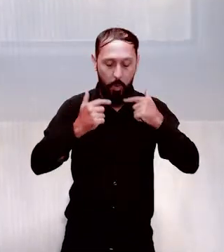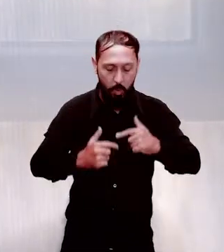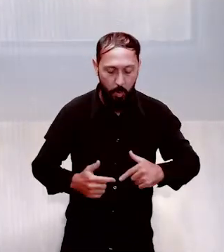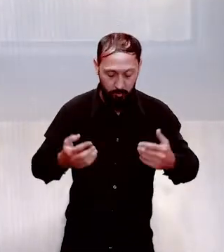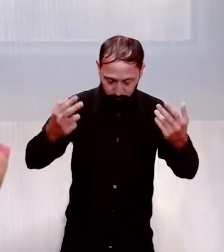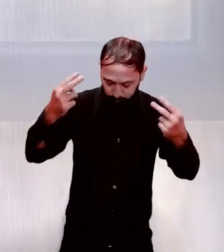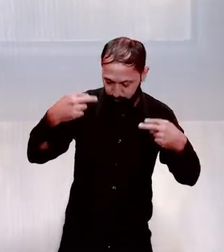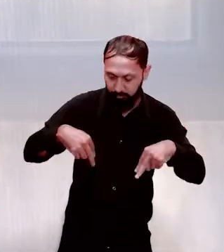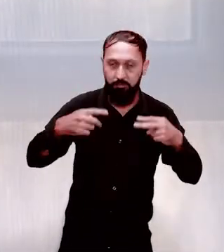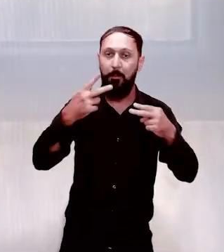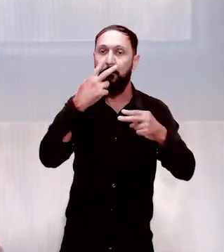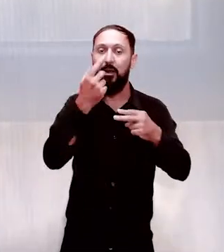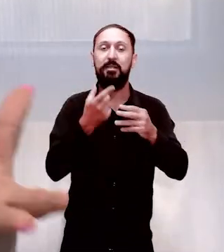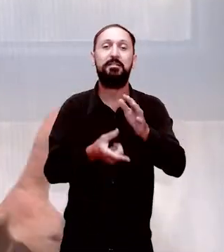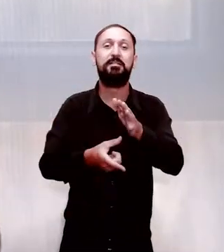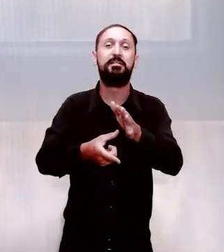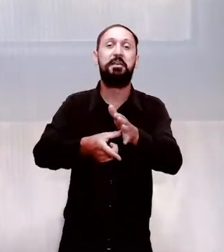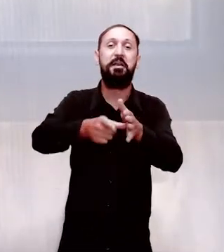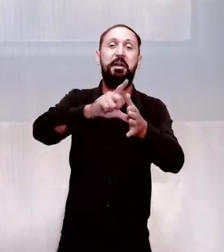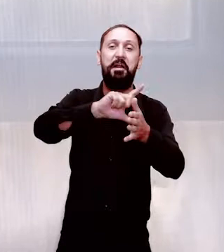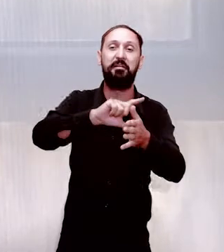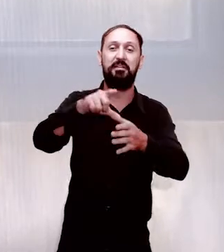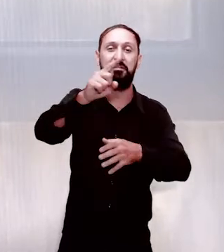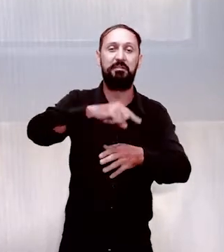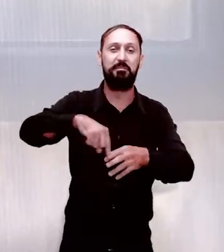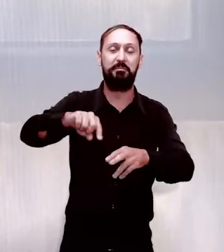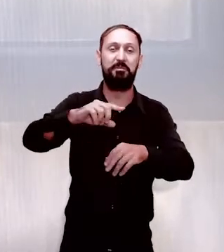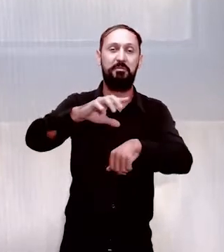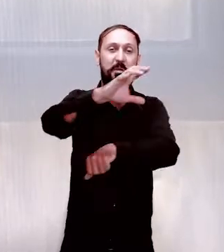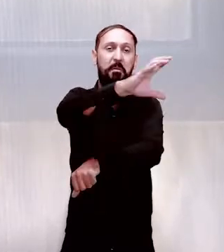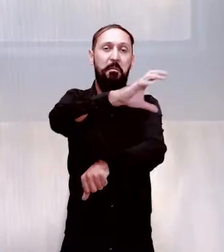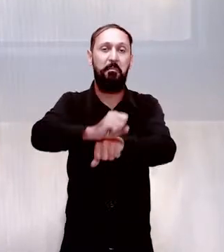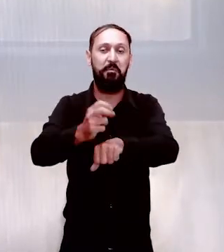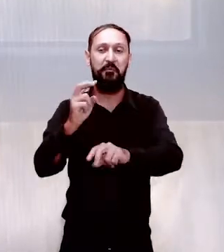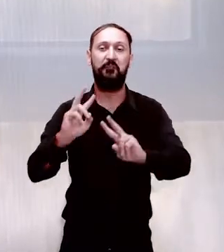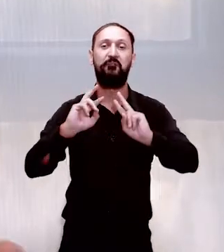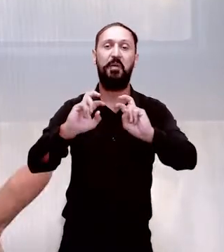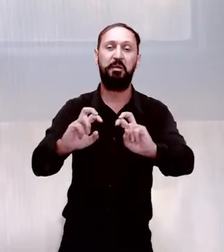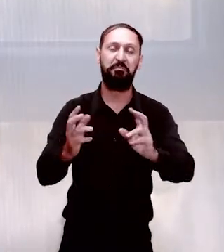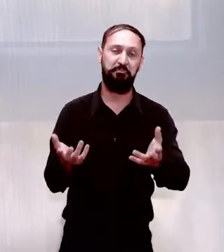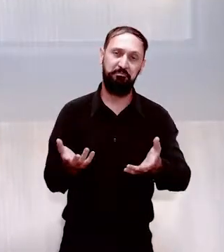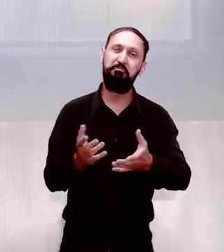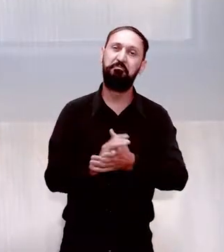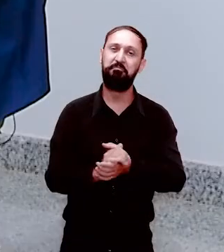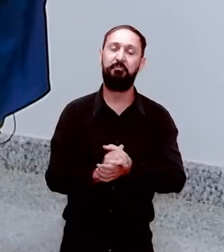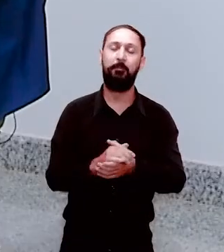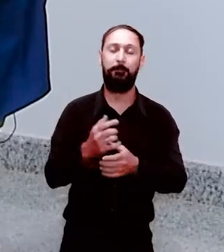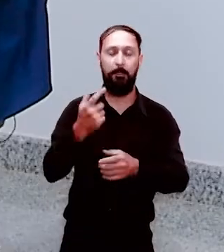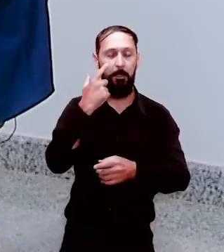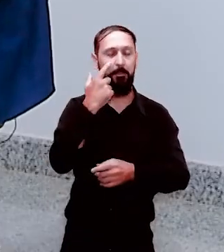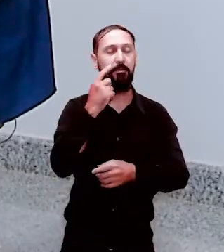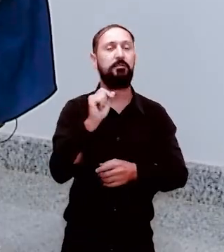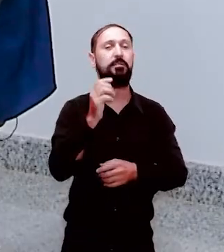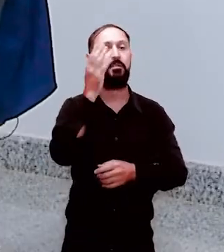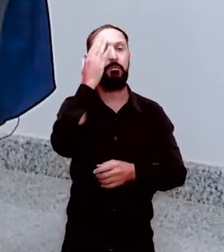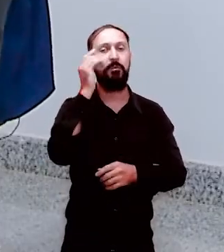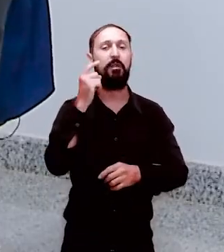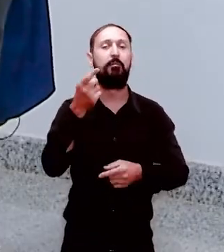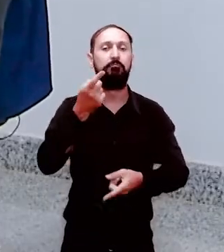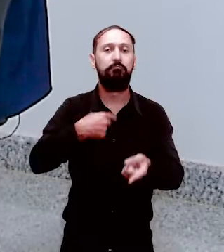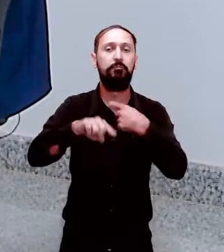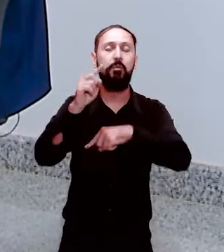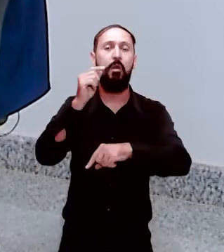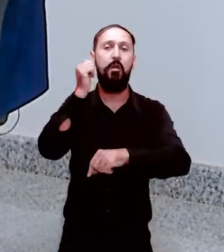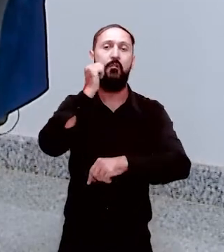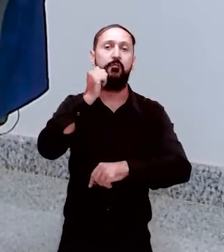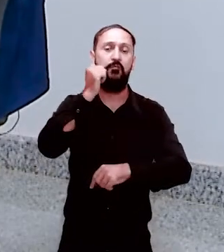infelizmente, o nosso corpo e essa história chega antes do que a nossa presença enquanto pesquisadora, por exemplo. Eugênia, está muito em